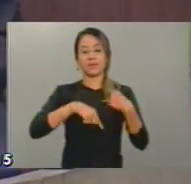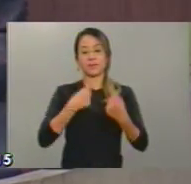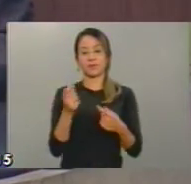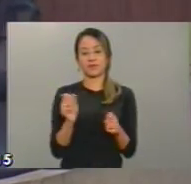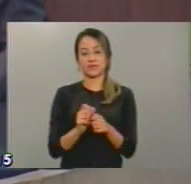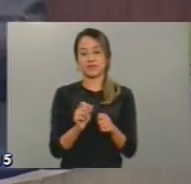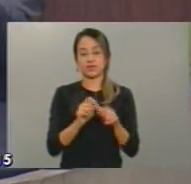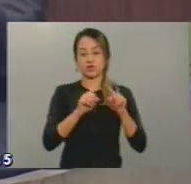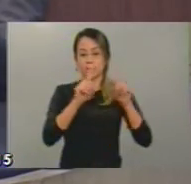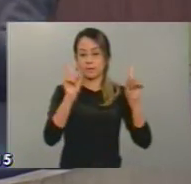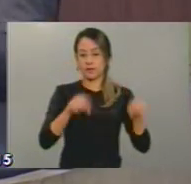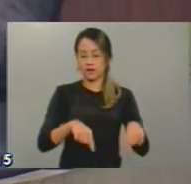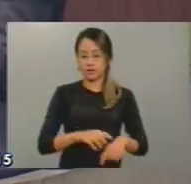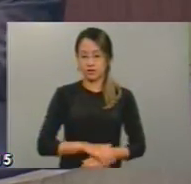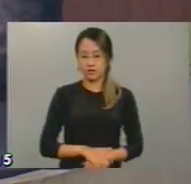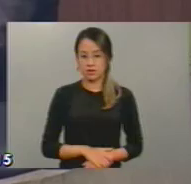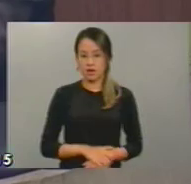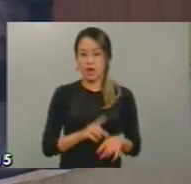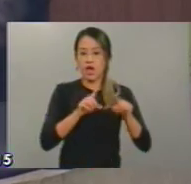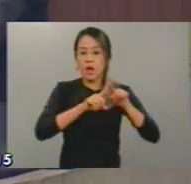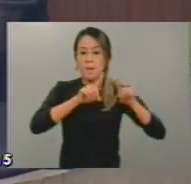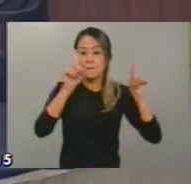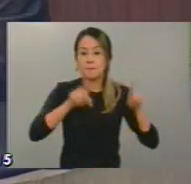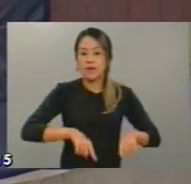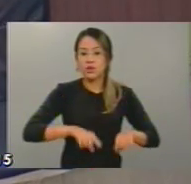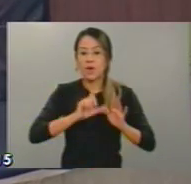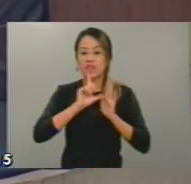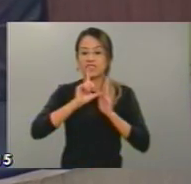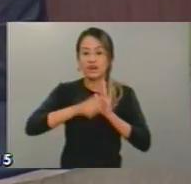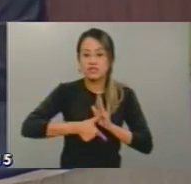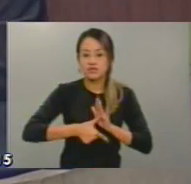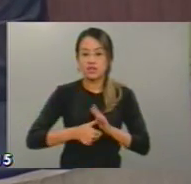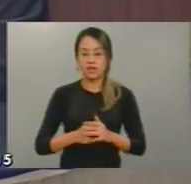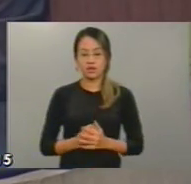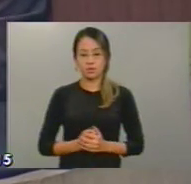emergencial. Eu vou repetir isso porque isso me parece da máxima